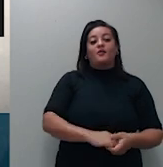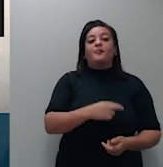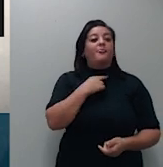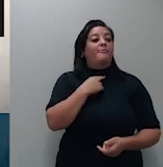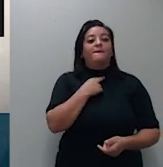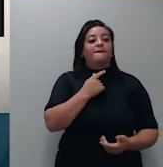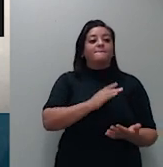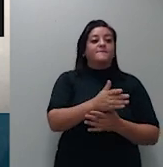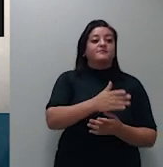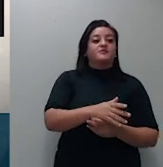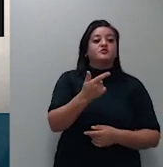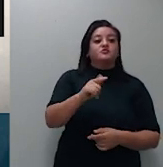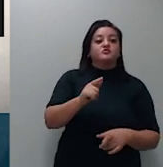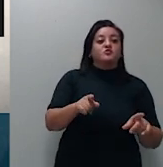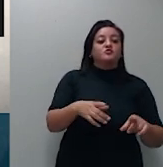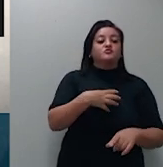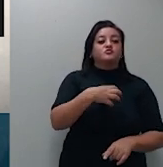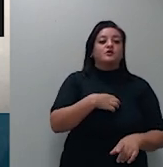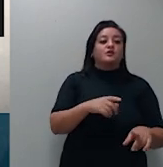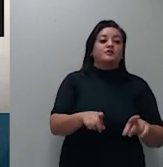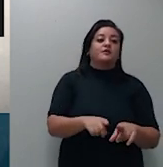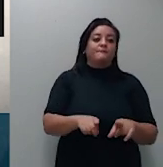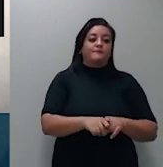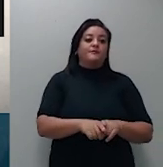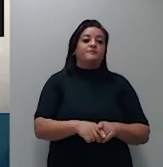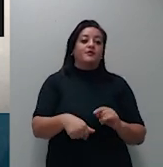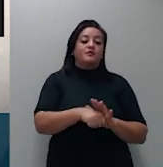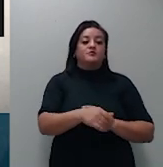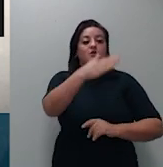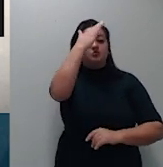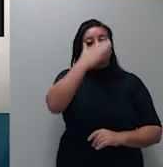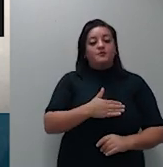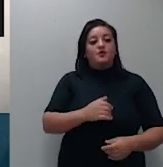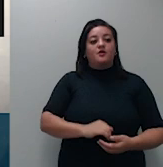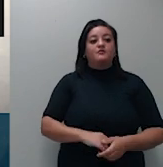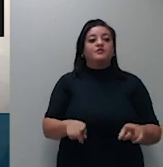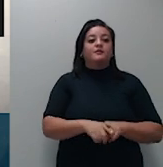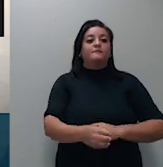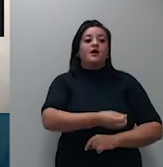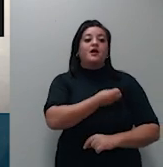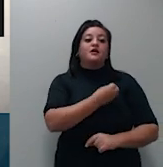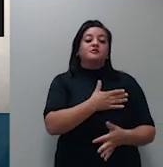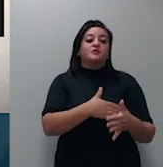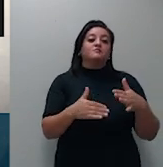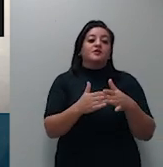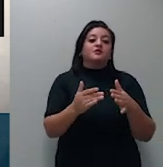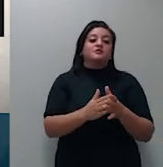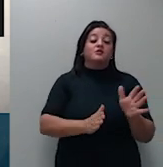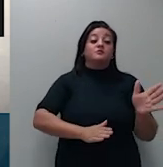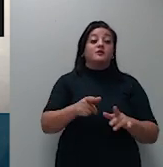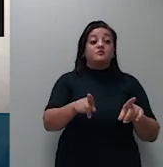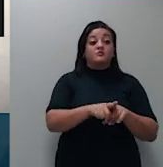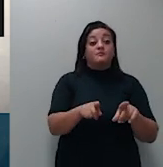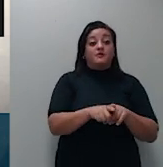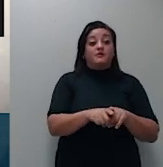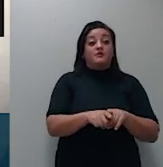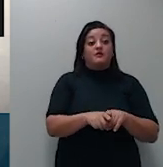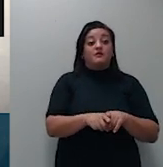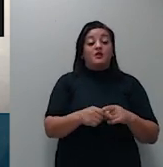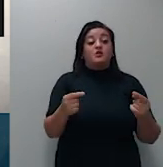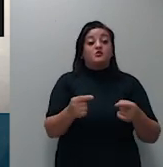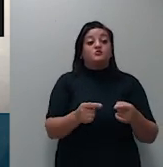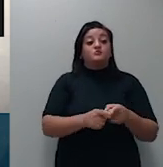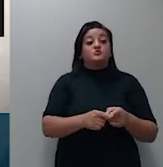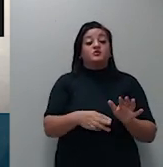nenhum outro meio ou fonte lícita de prova e existência de limitação temporal do objeto da medida